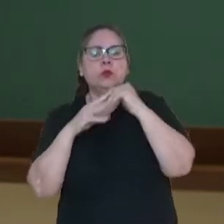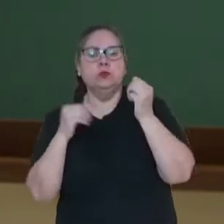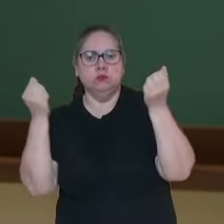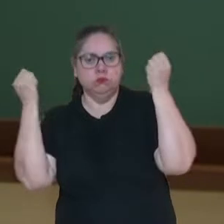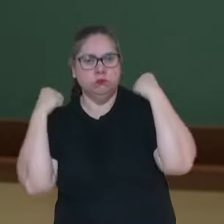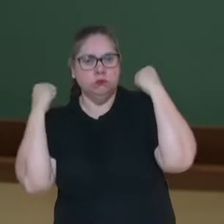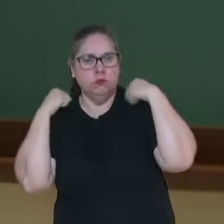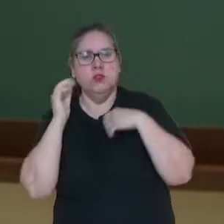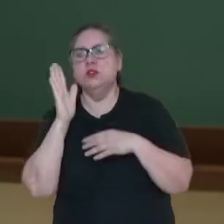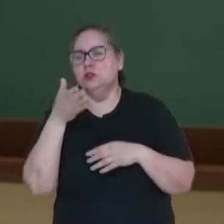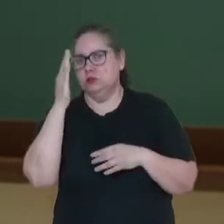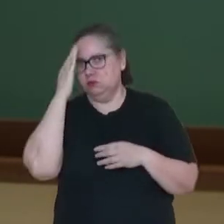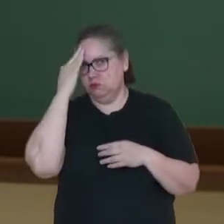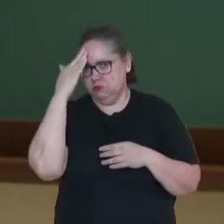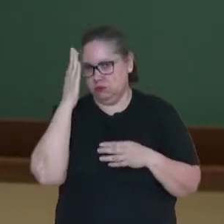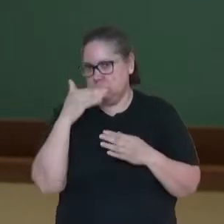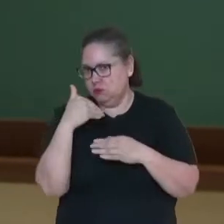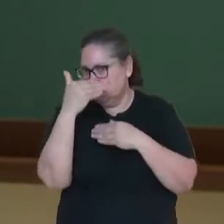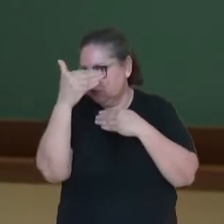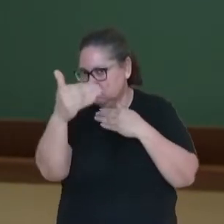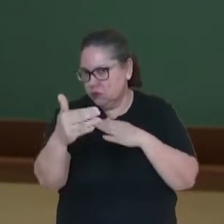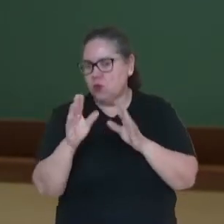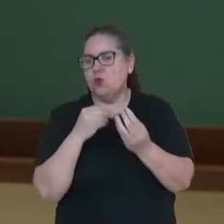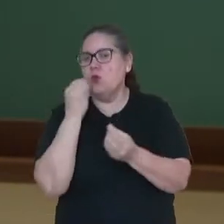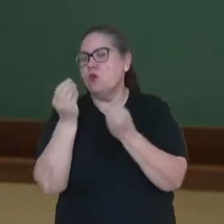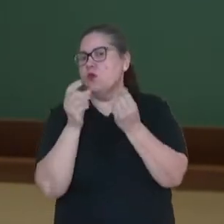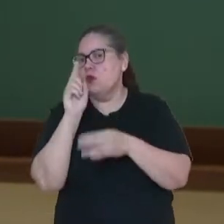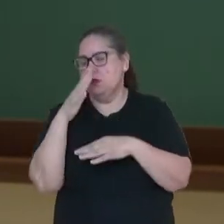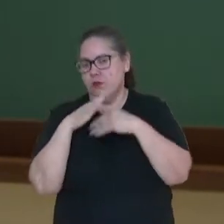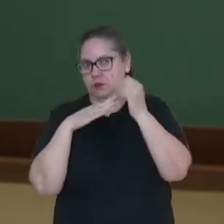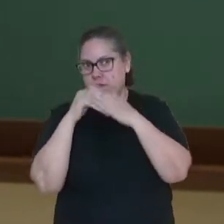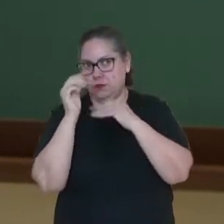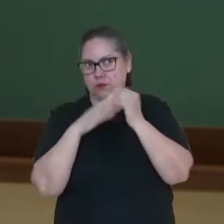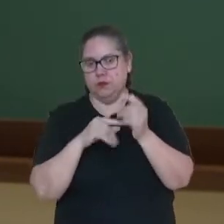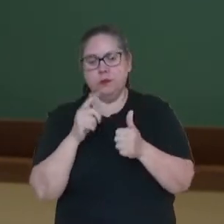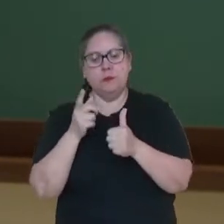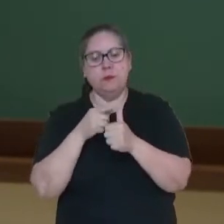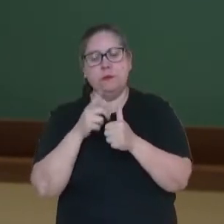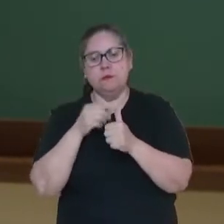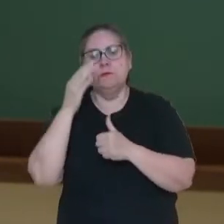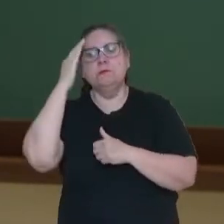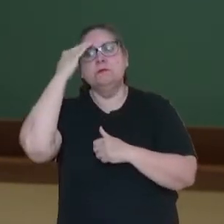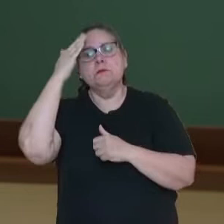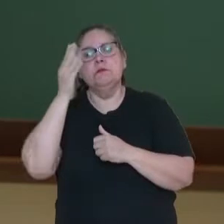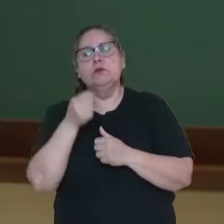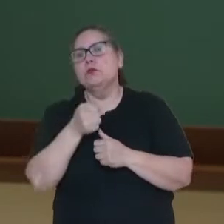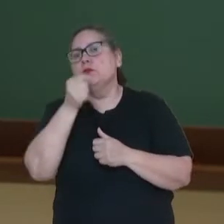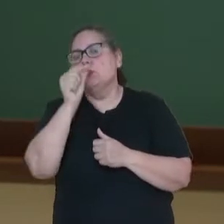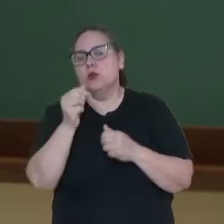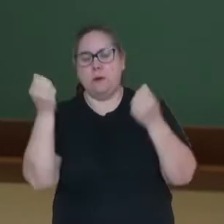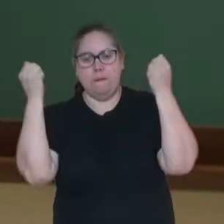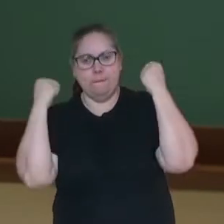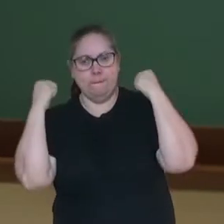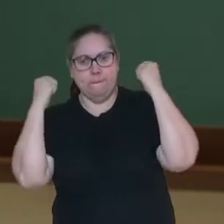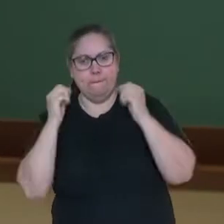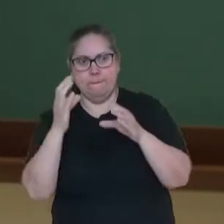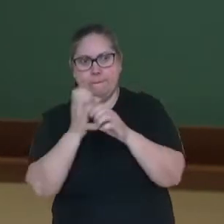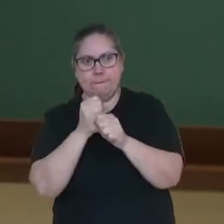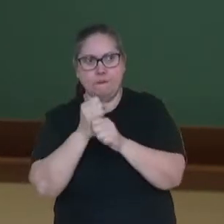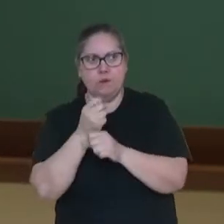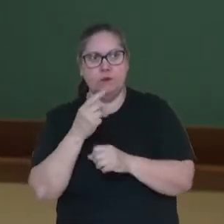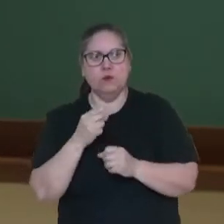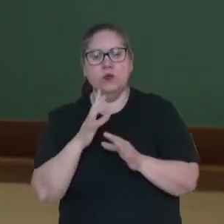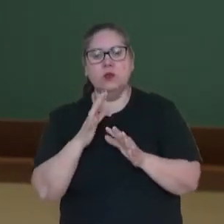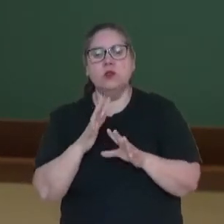A gente já vai entender mais para frente como será a nossa prática. Primeiro vamos entender um pouquinho da ginástica geral.